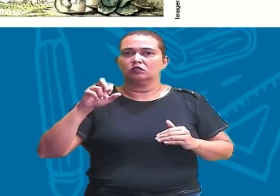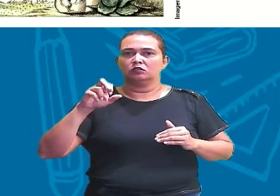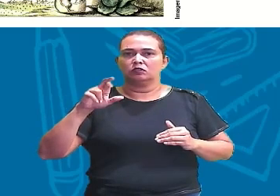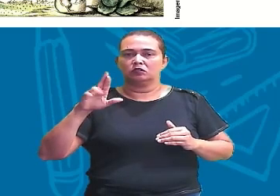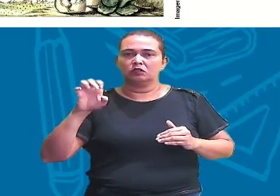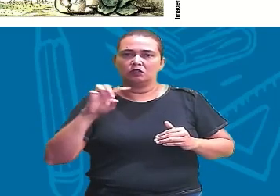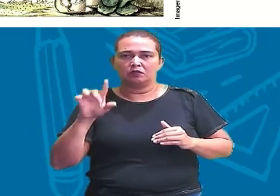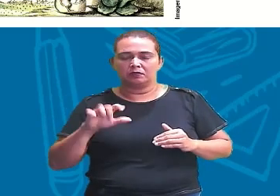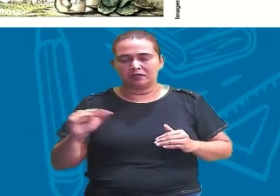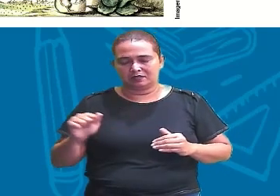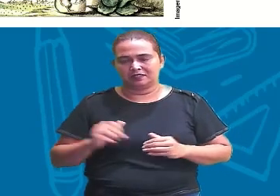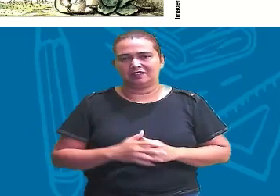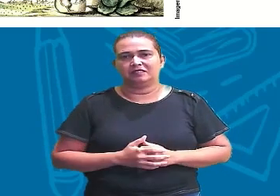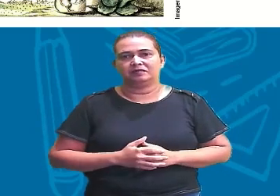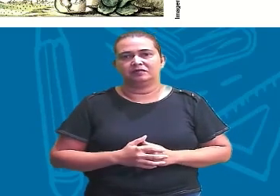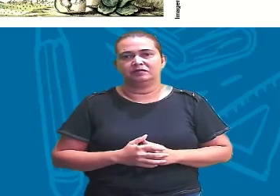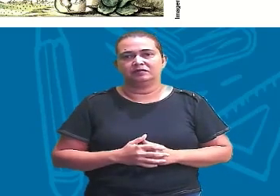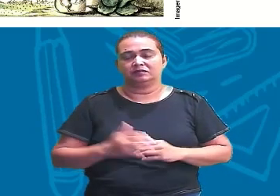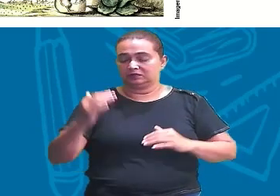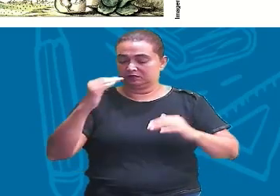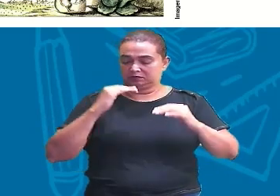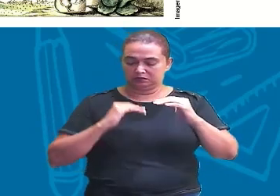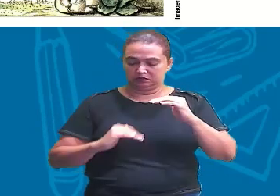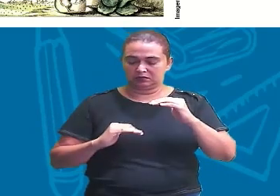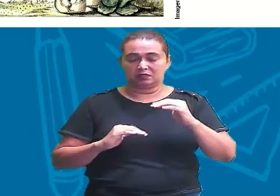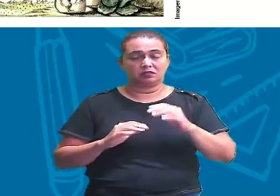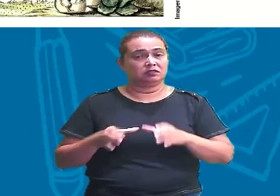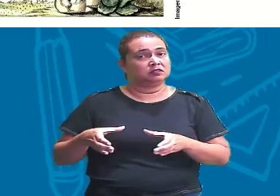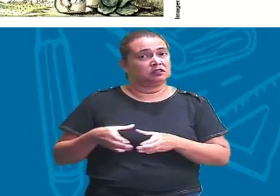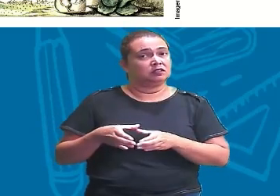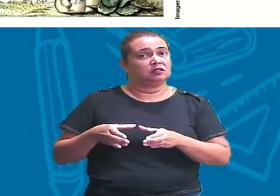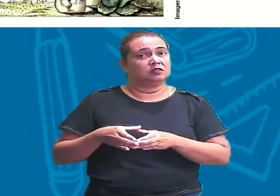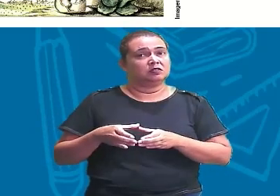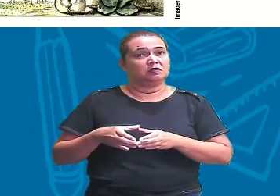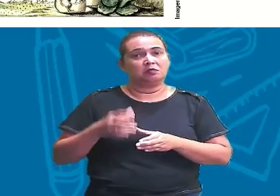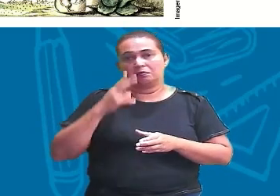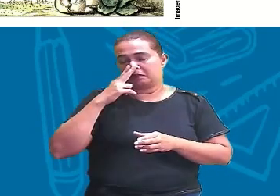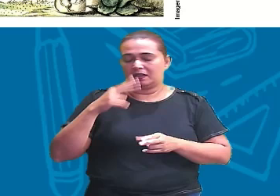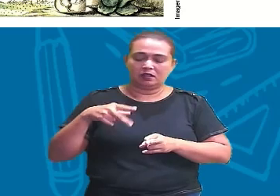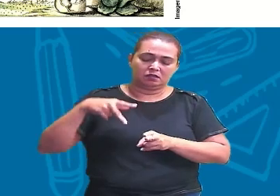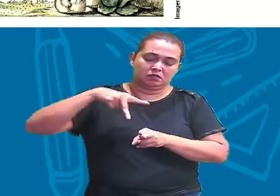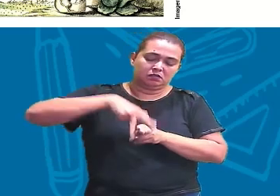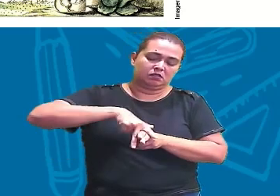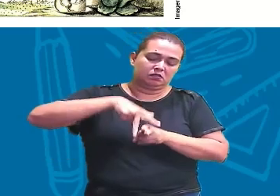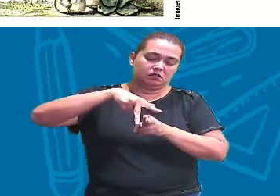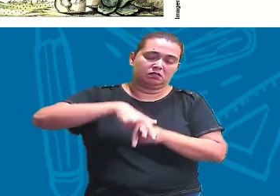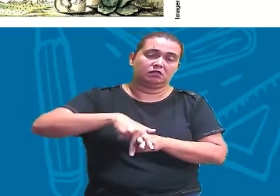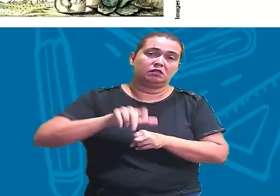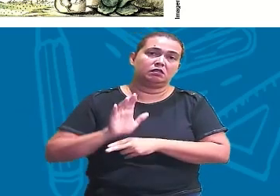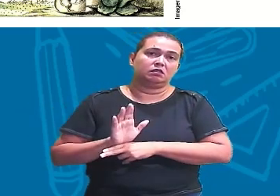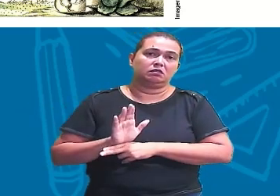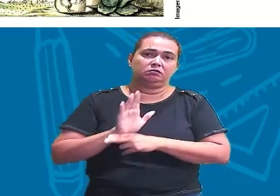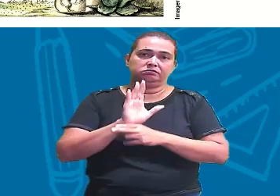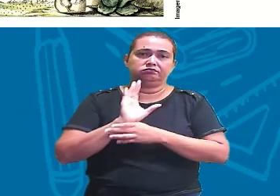O terceiro estado estava se sentindo, né, sustentando os outros dois